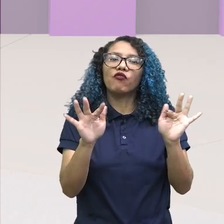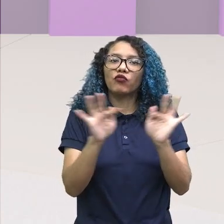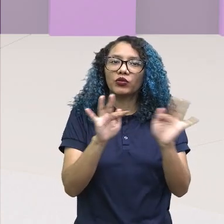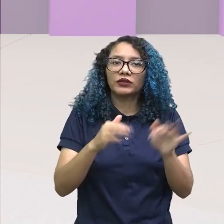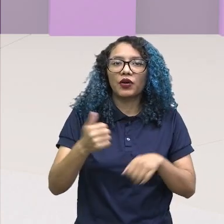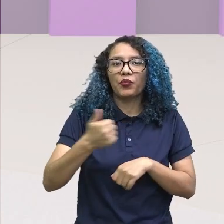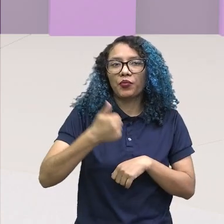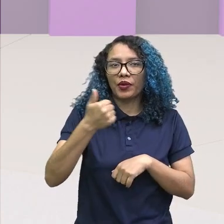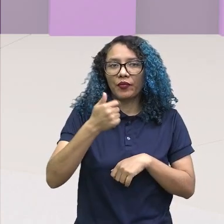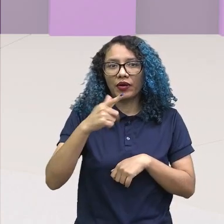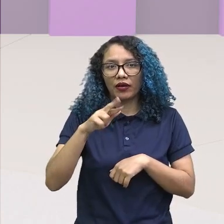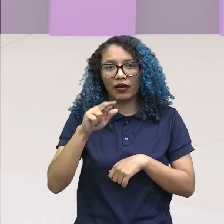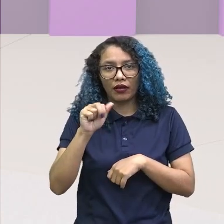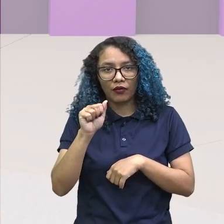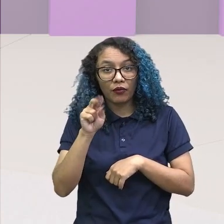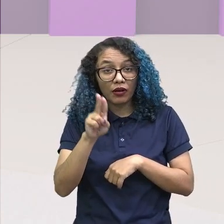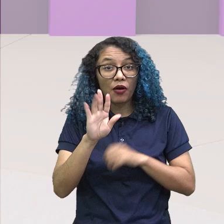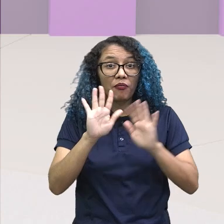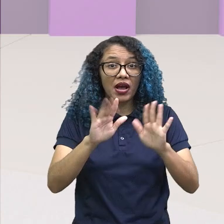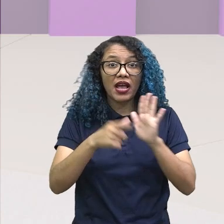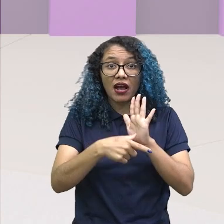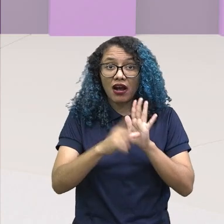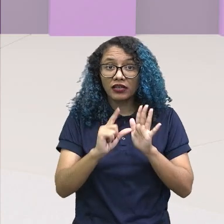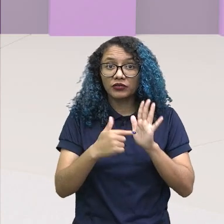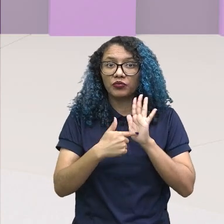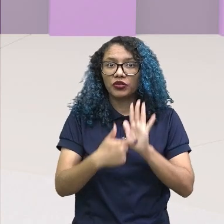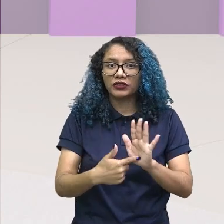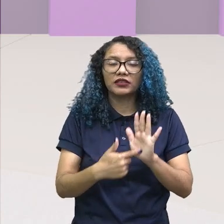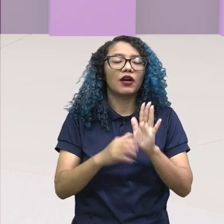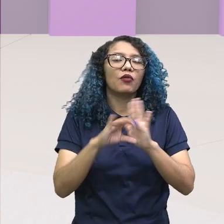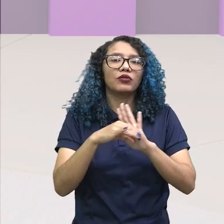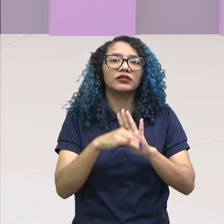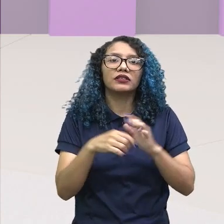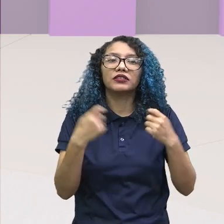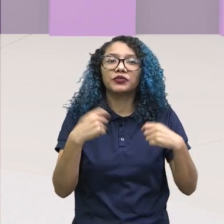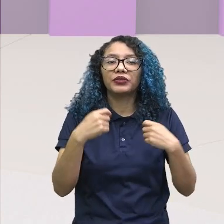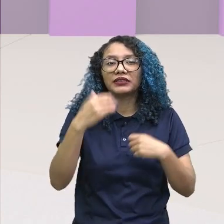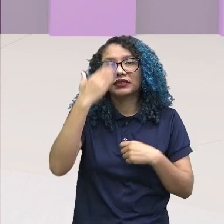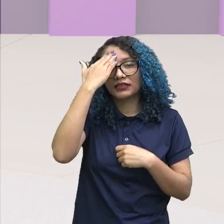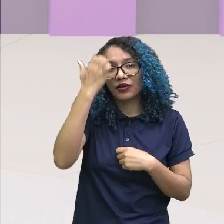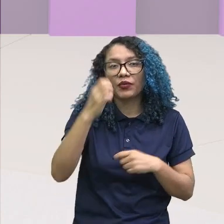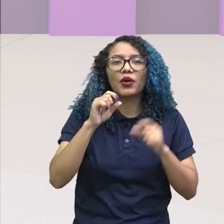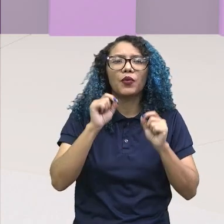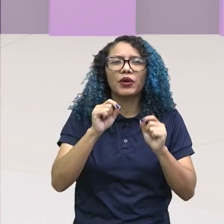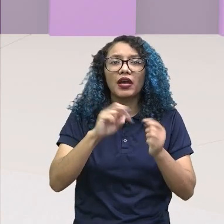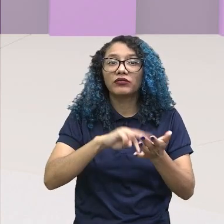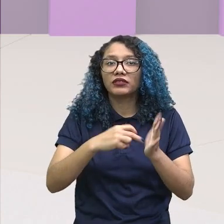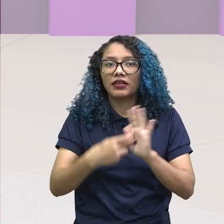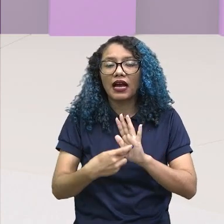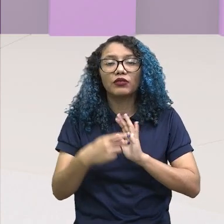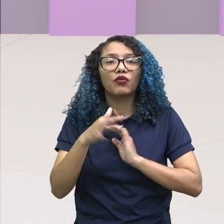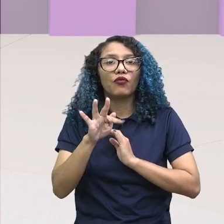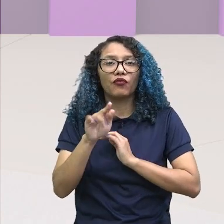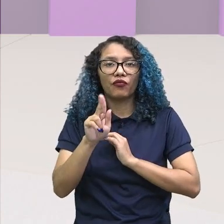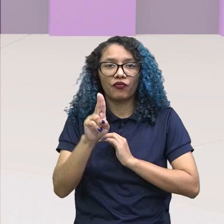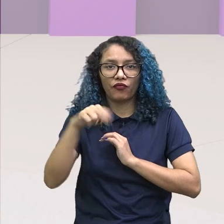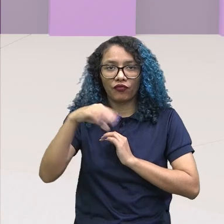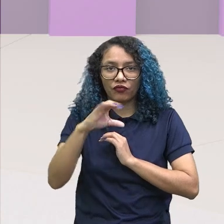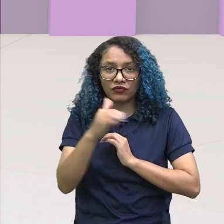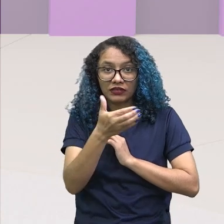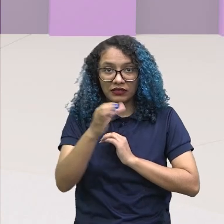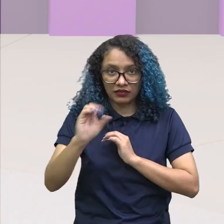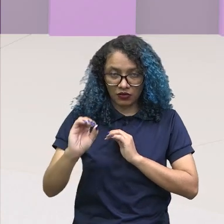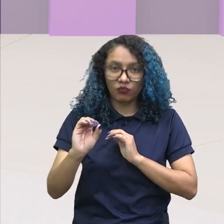antes de nós chegarmos ali à definição, nós vamos entender primeiro o que é uma função. Porque não vai aqui adiantar, não vai ser